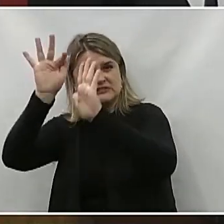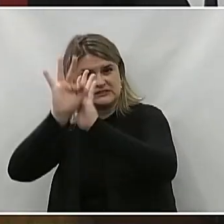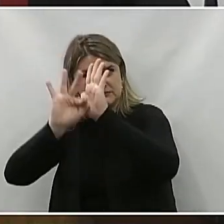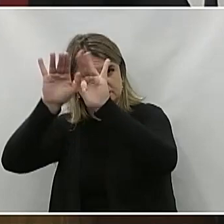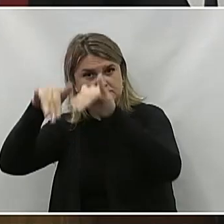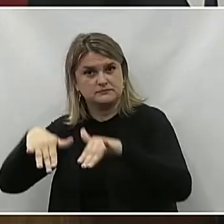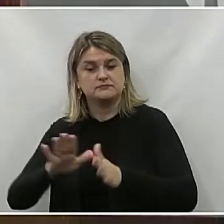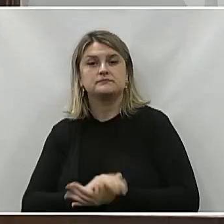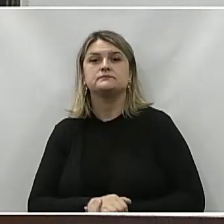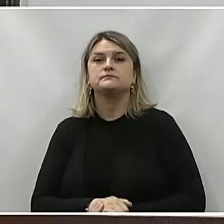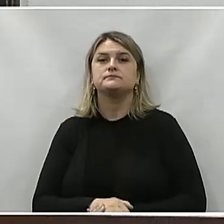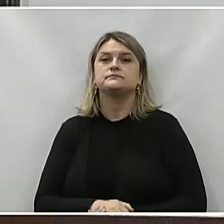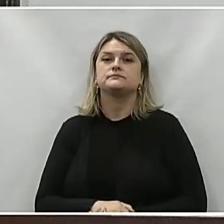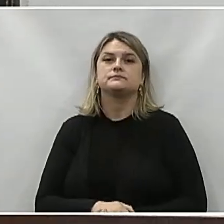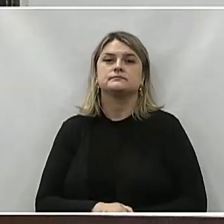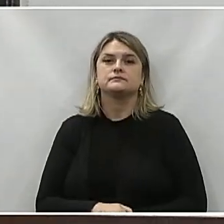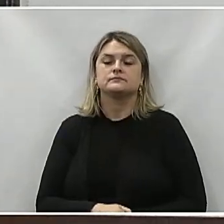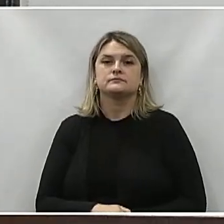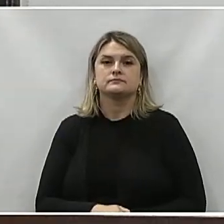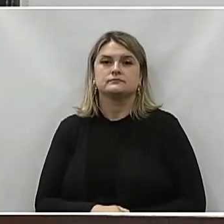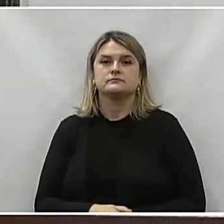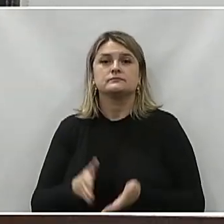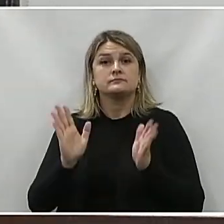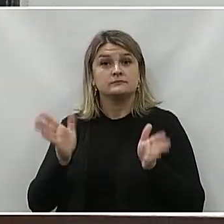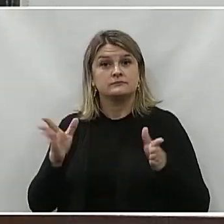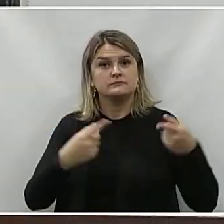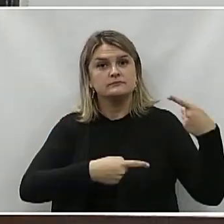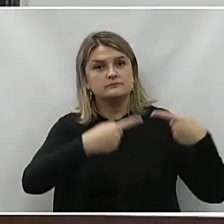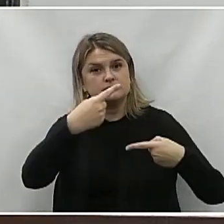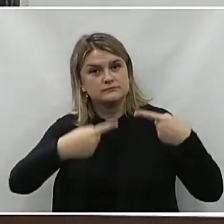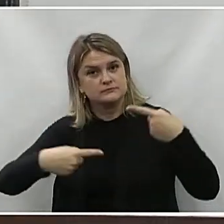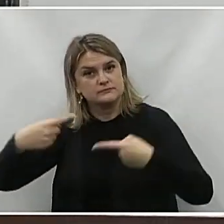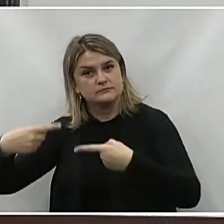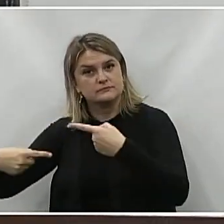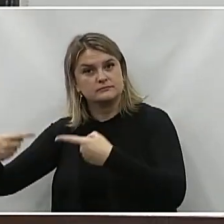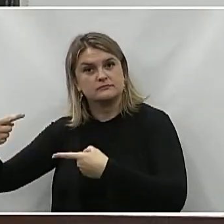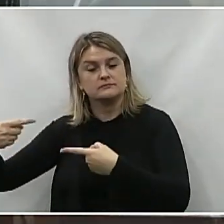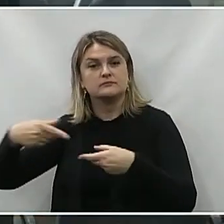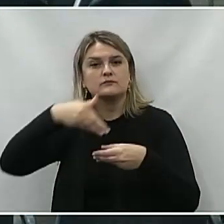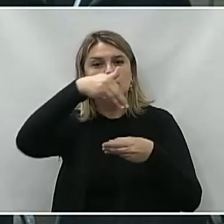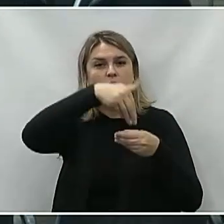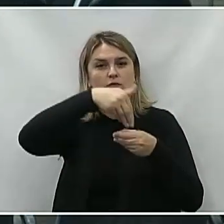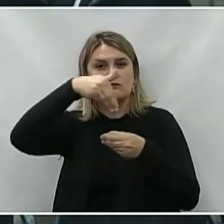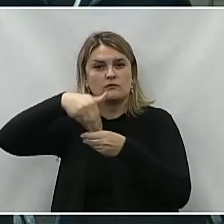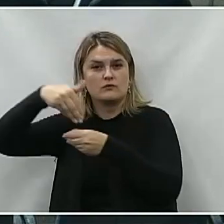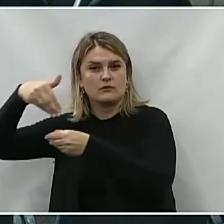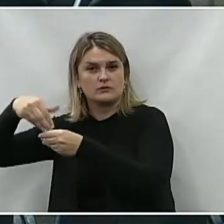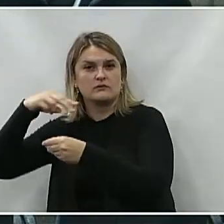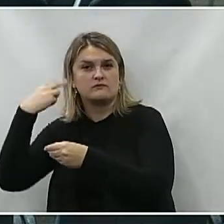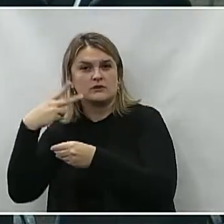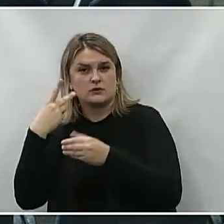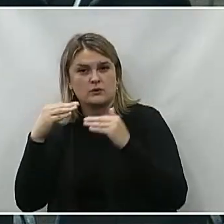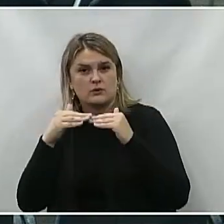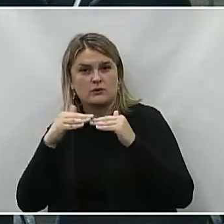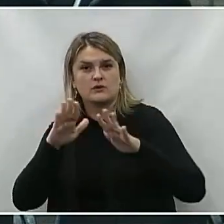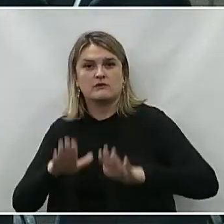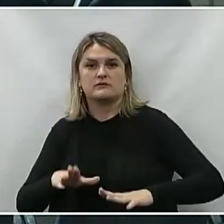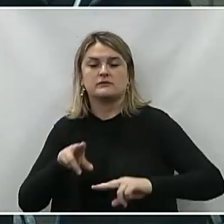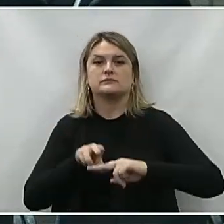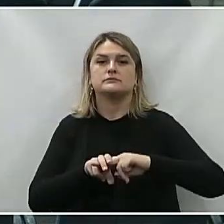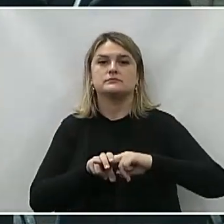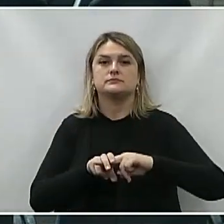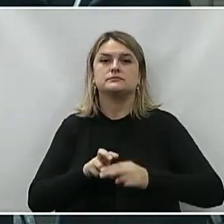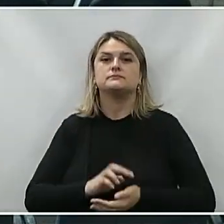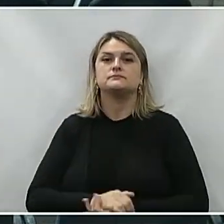final É o parecer Em discussão Em votação Senhores vereadores Que aprovam